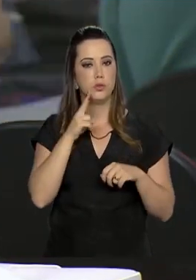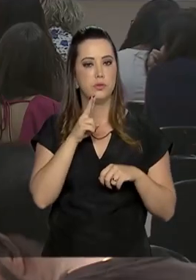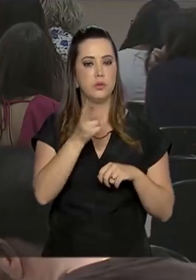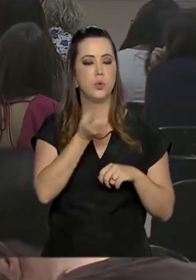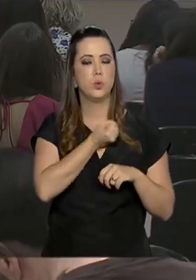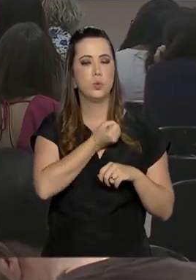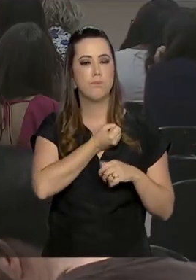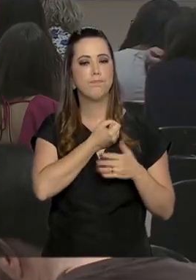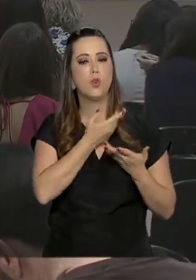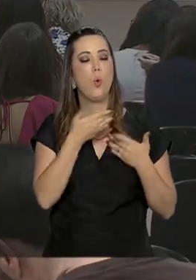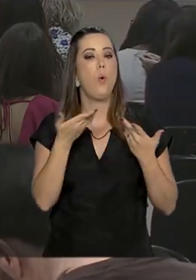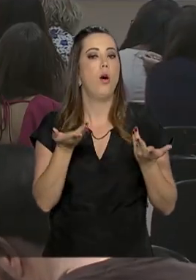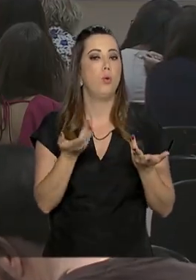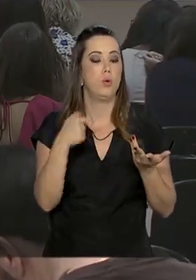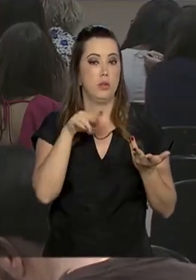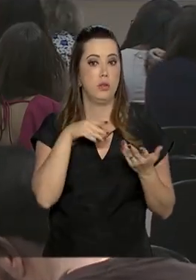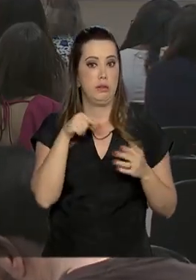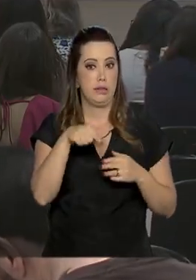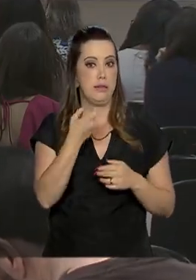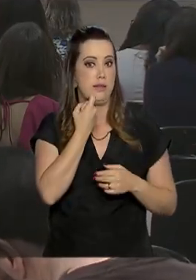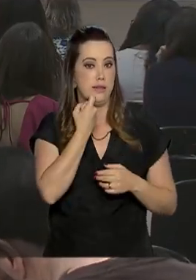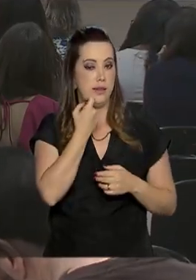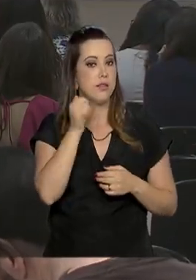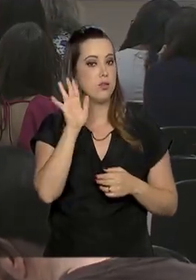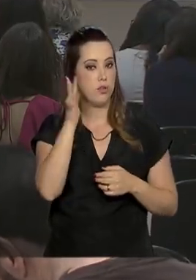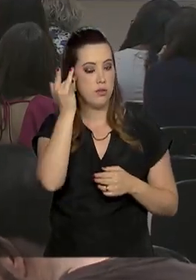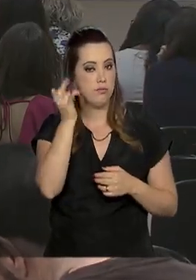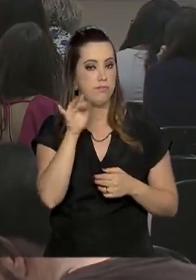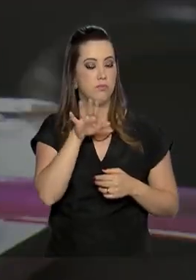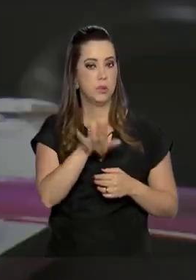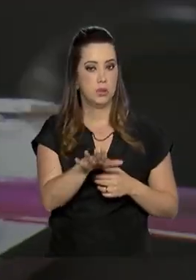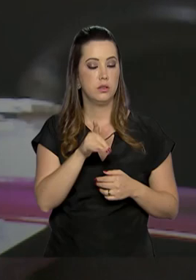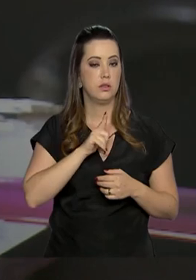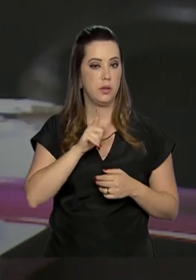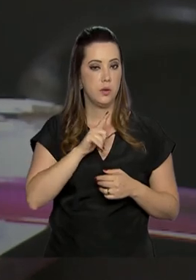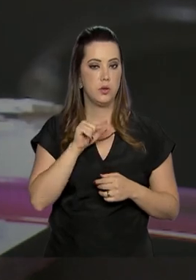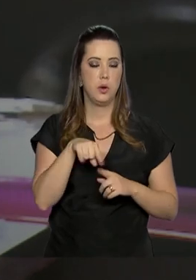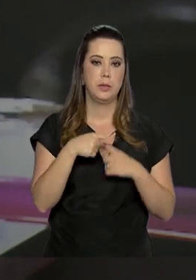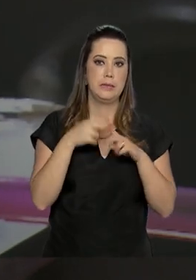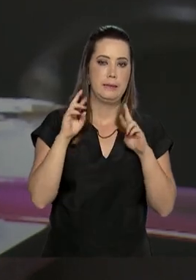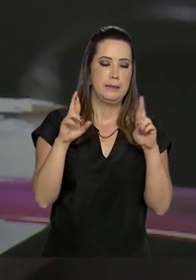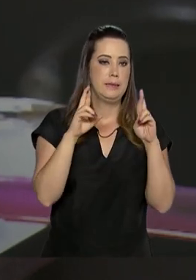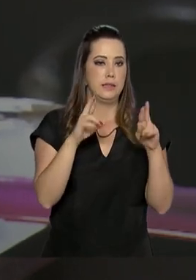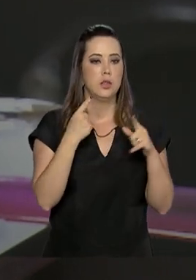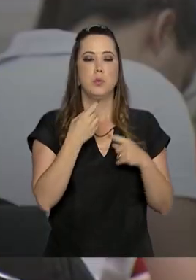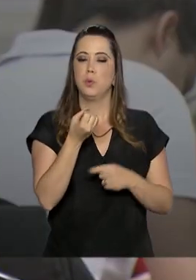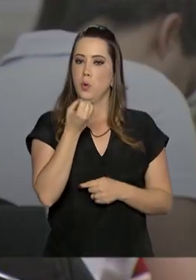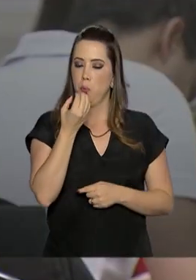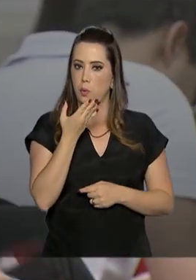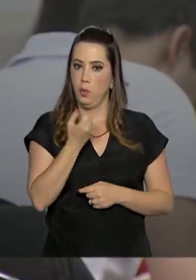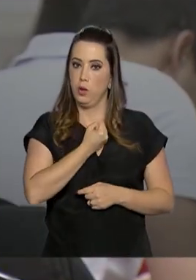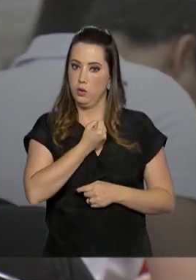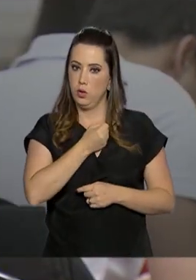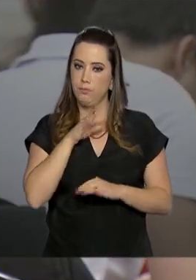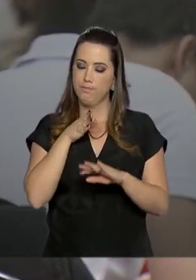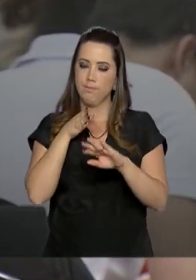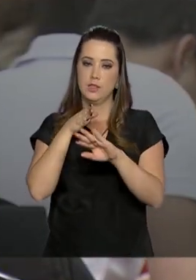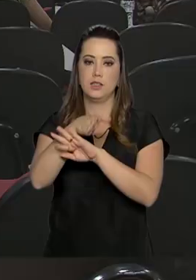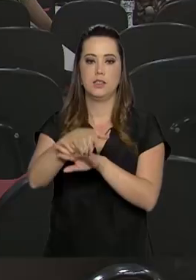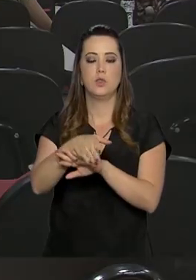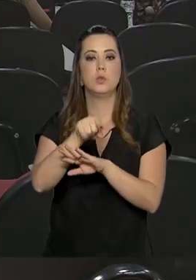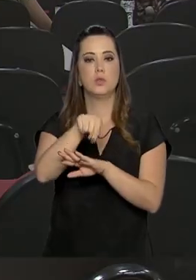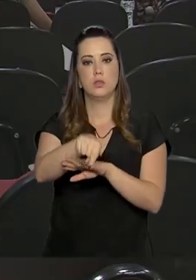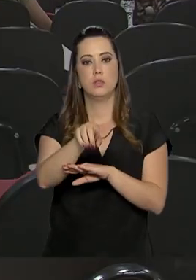as notas a partir dessa sexta feira a expectativa é grande já que um bom desempenho será a porta de entrada